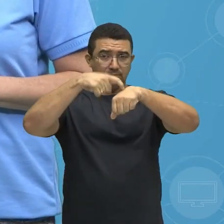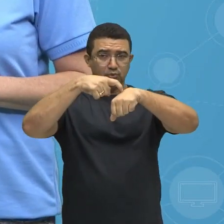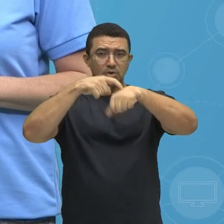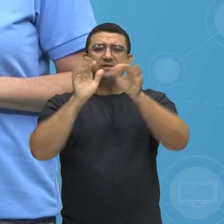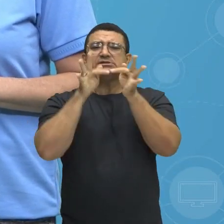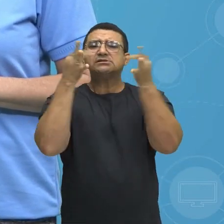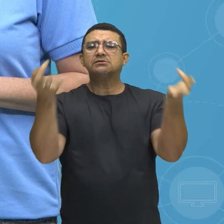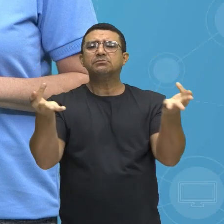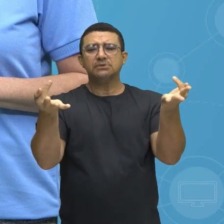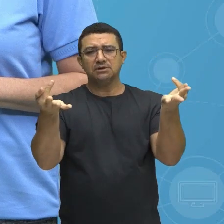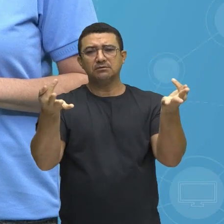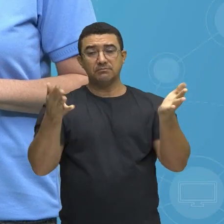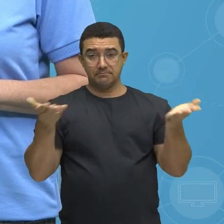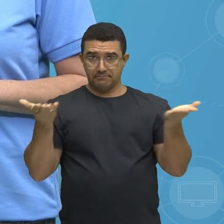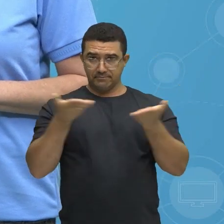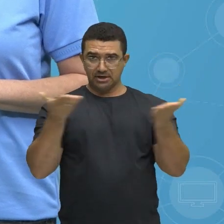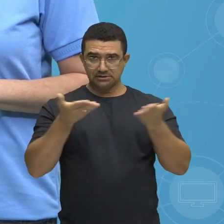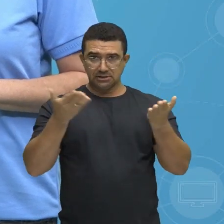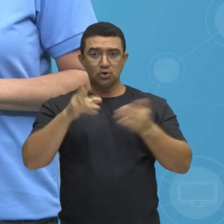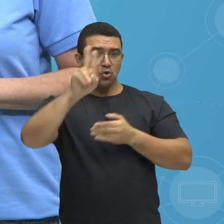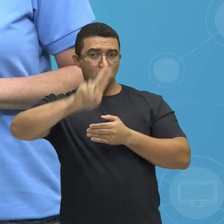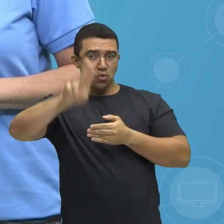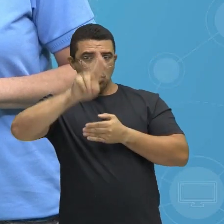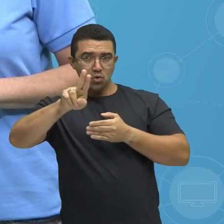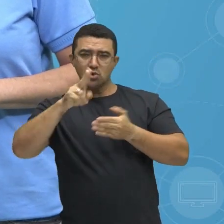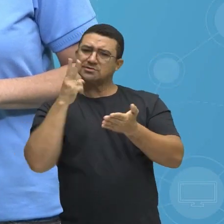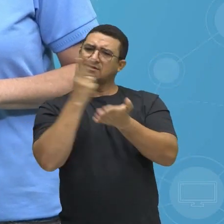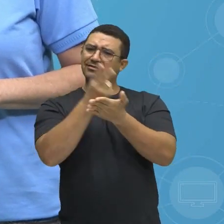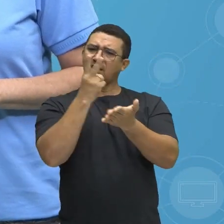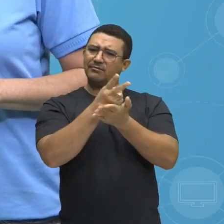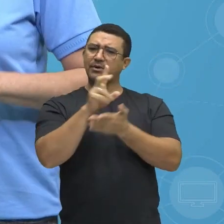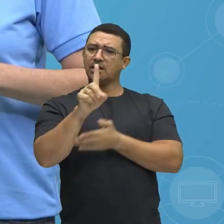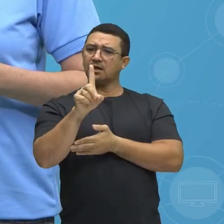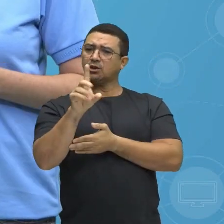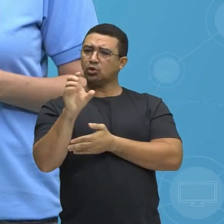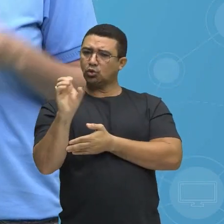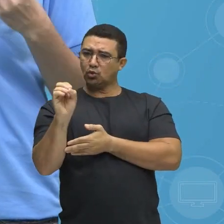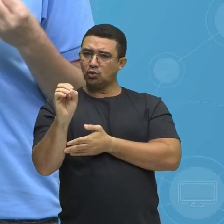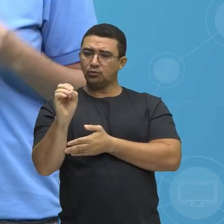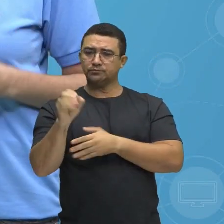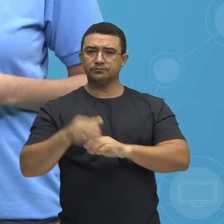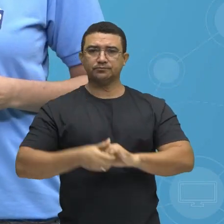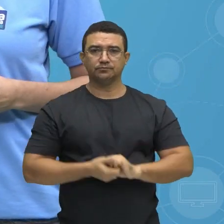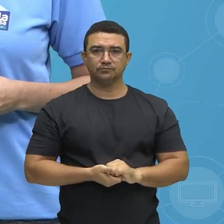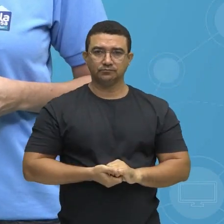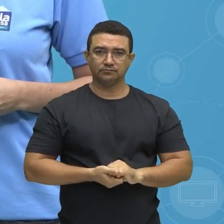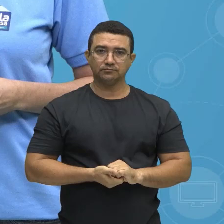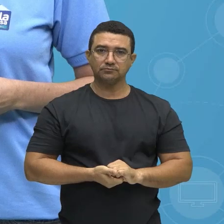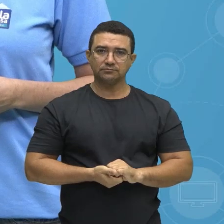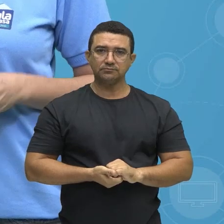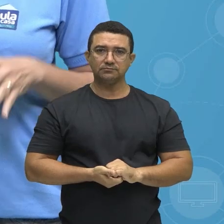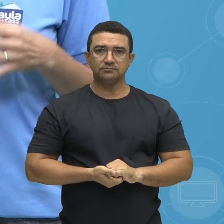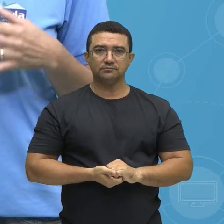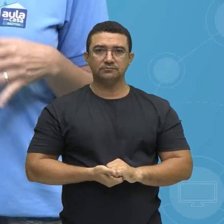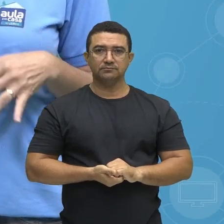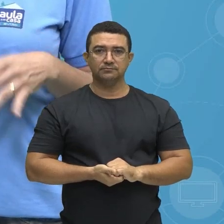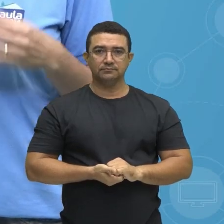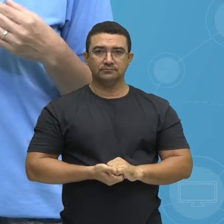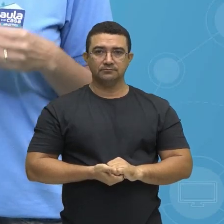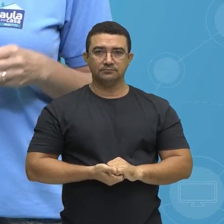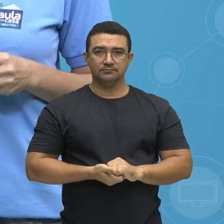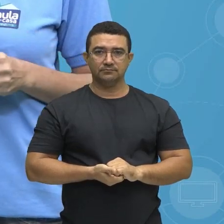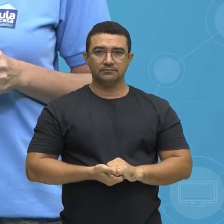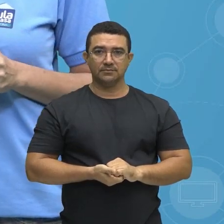utilizando o auxiliar do, ok? E os nossos amigos aqui, as double H words. Então, agora eu quero que